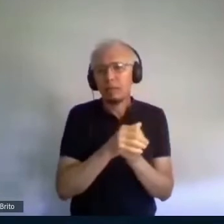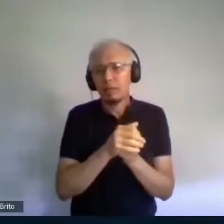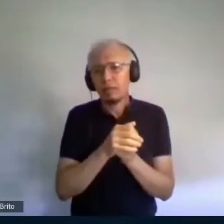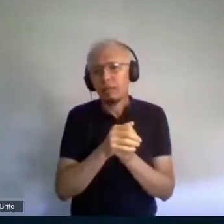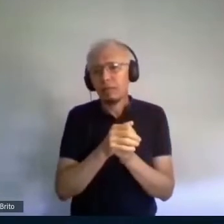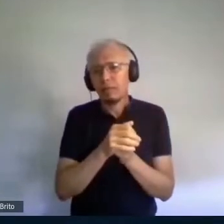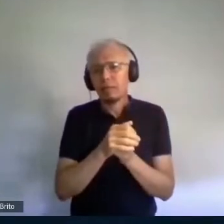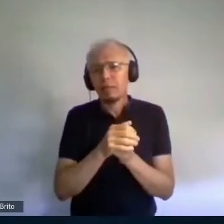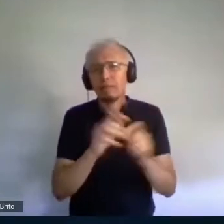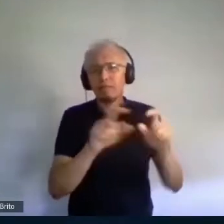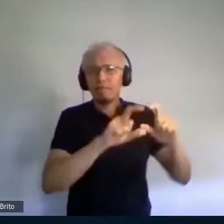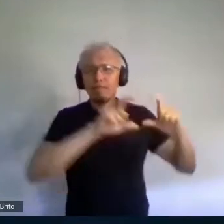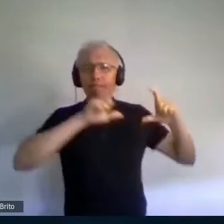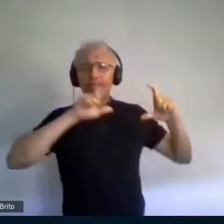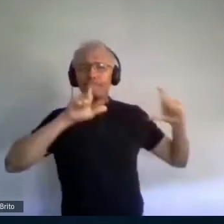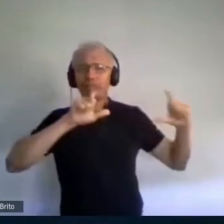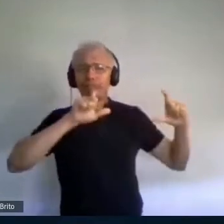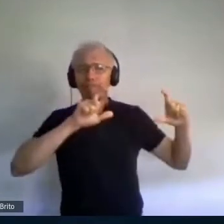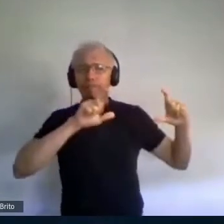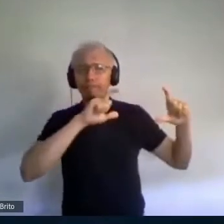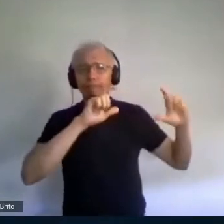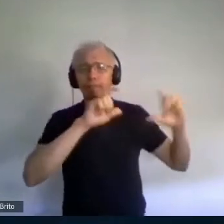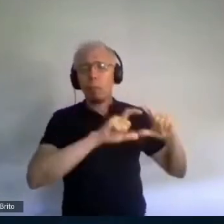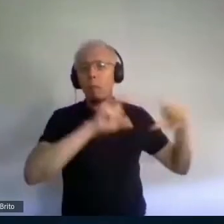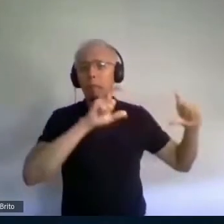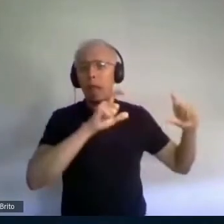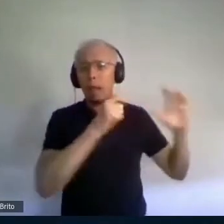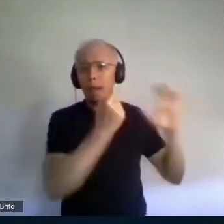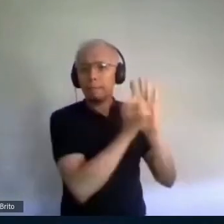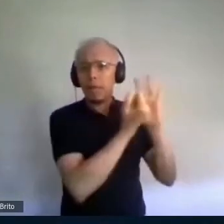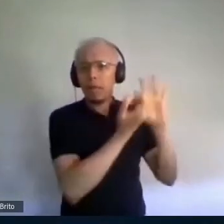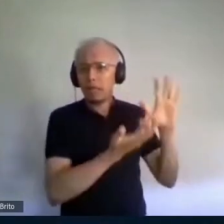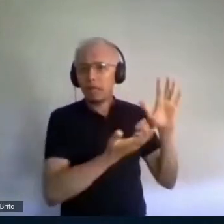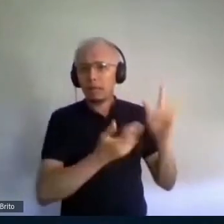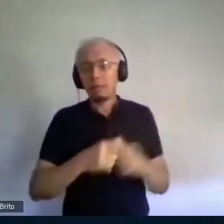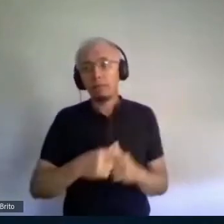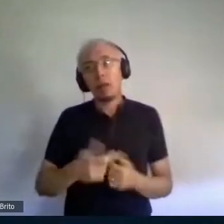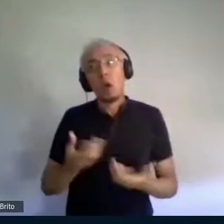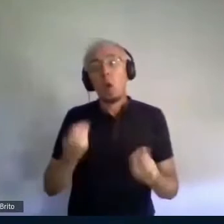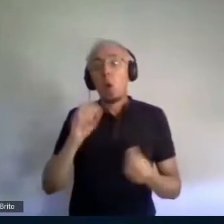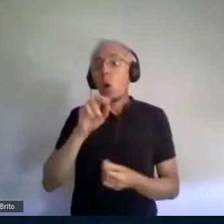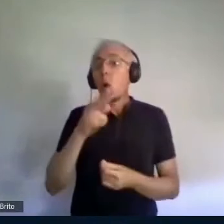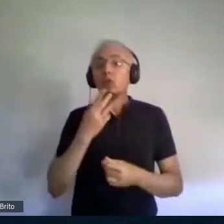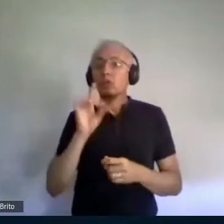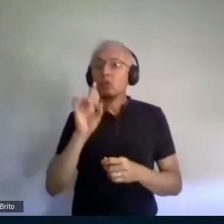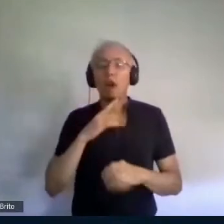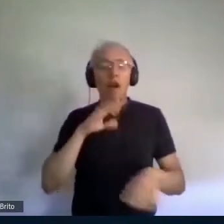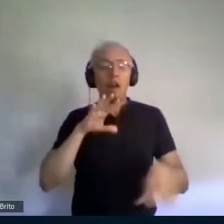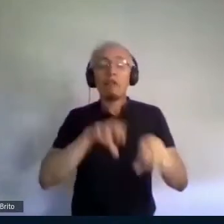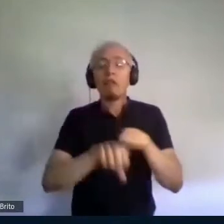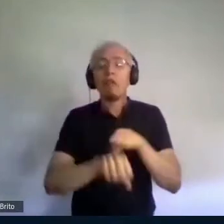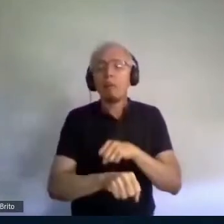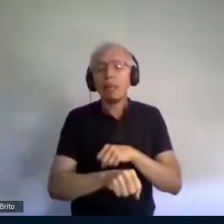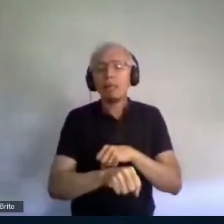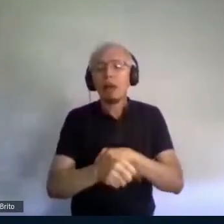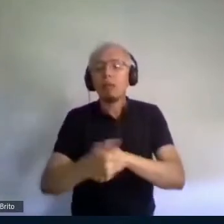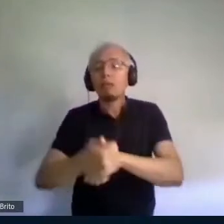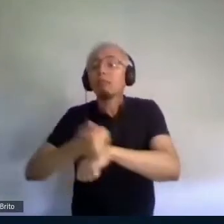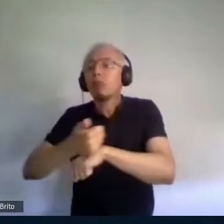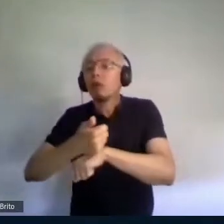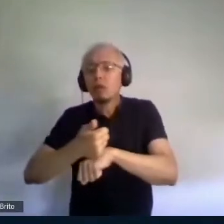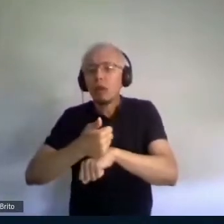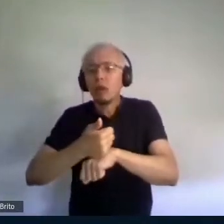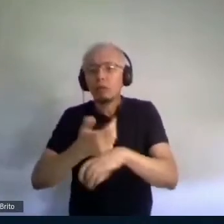com grande destaque aí como objeto de estudo. E não seria só a formação para esse profissional. Porque ideal é